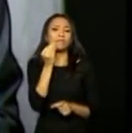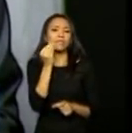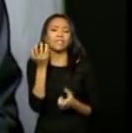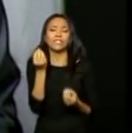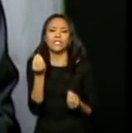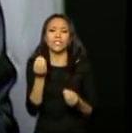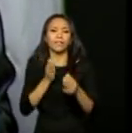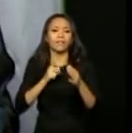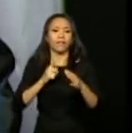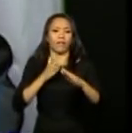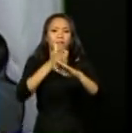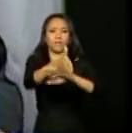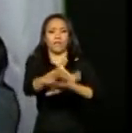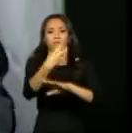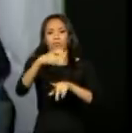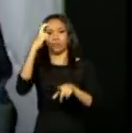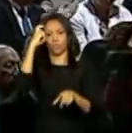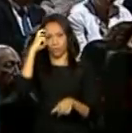à cultura.